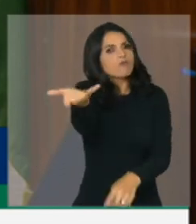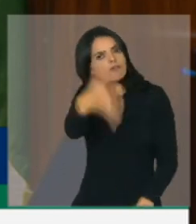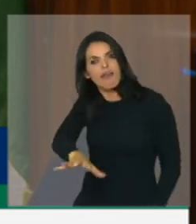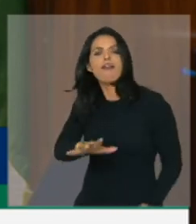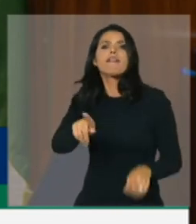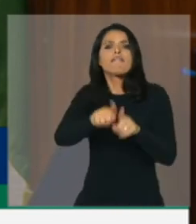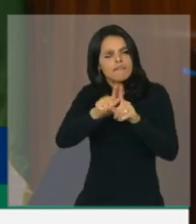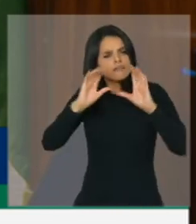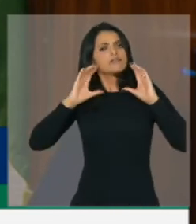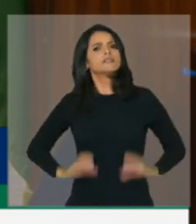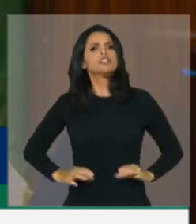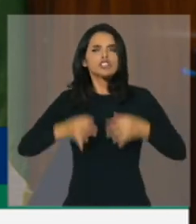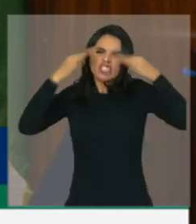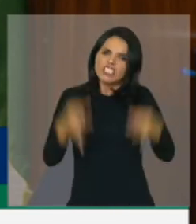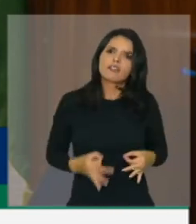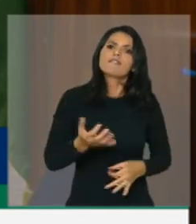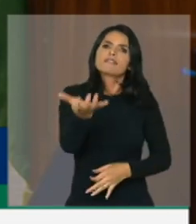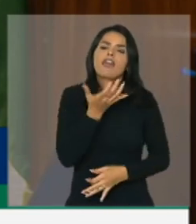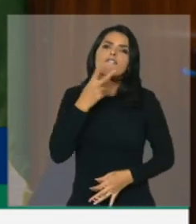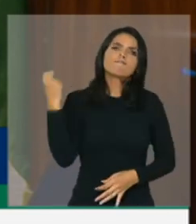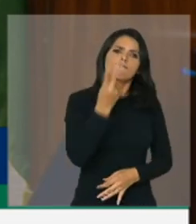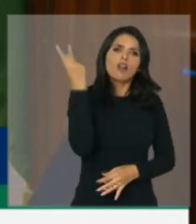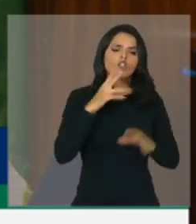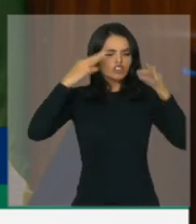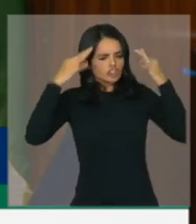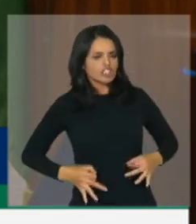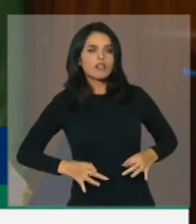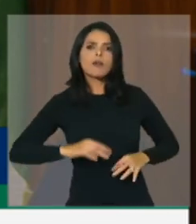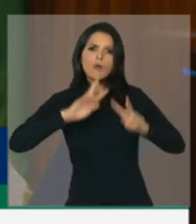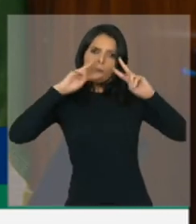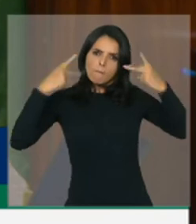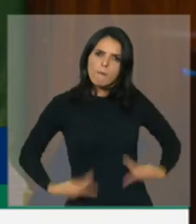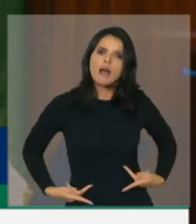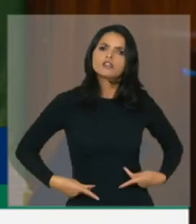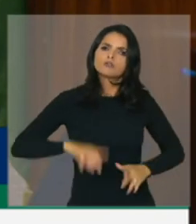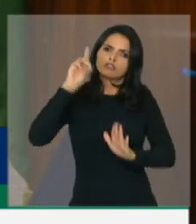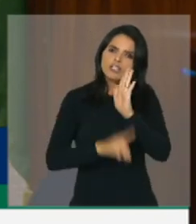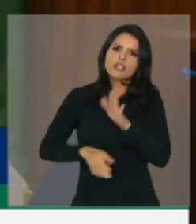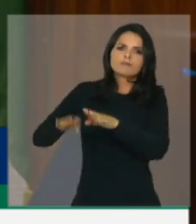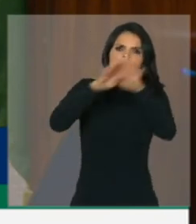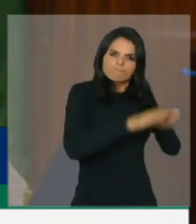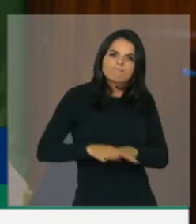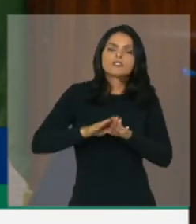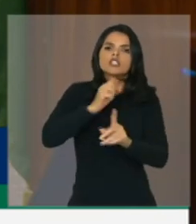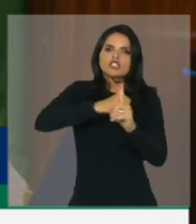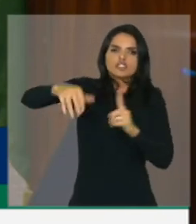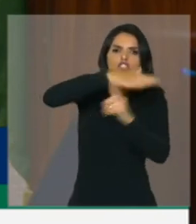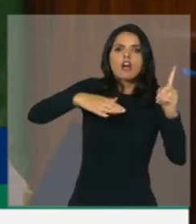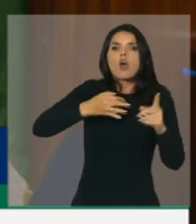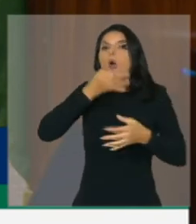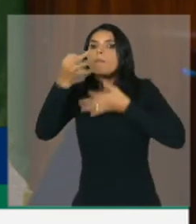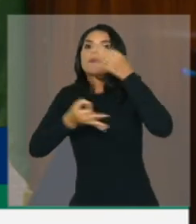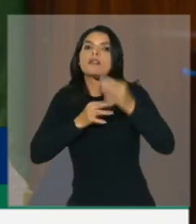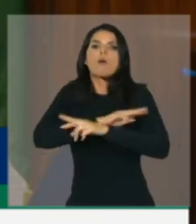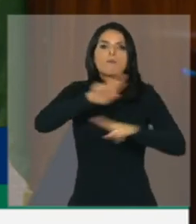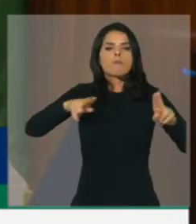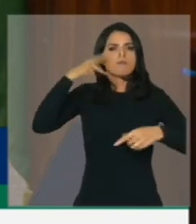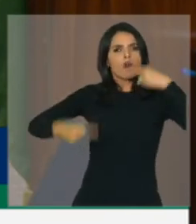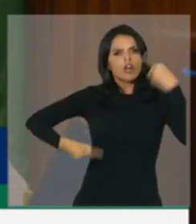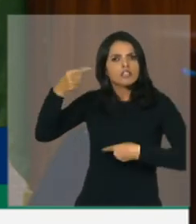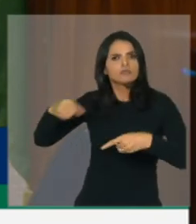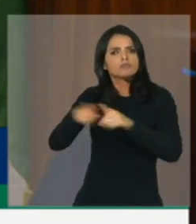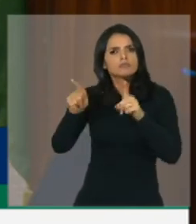da dignidade, a dignidade da pessoa humana, dos direitos sociais, do pluralismo político, de uma sociedade